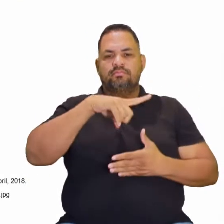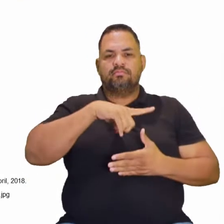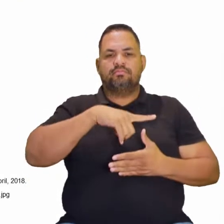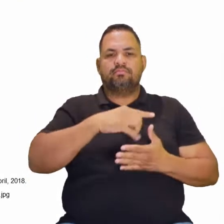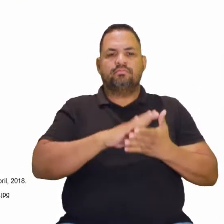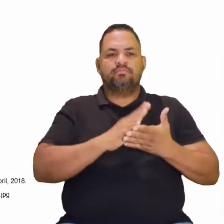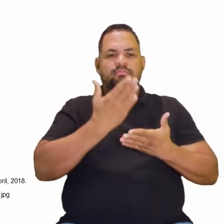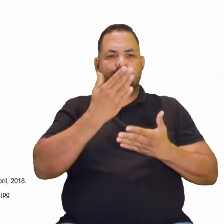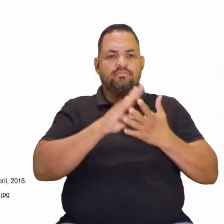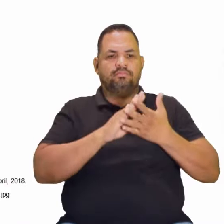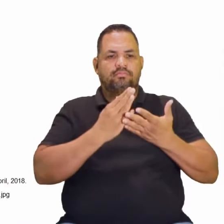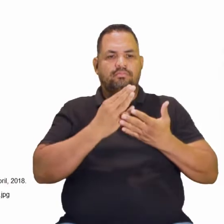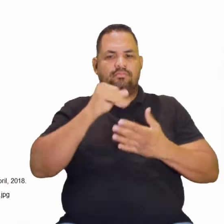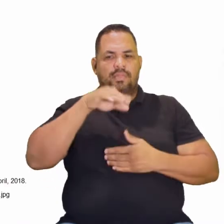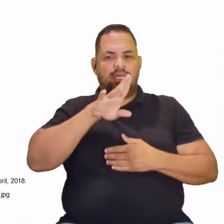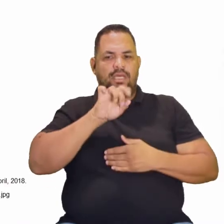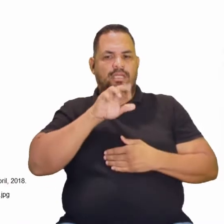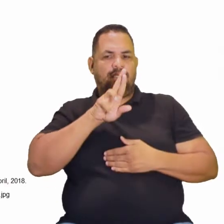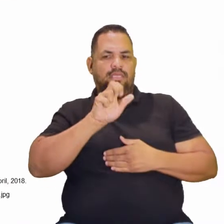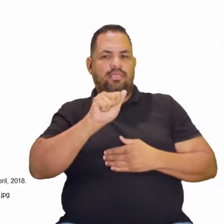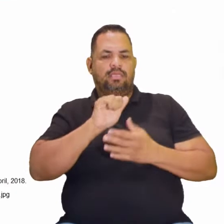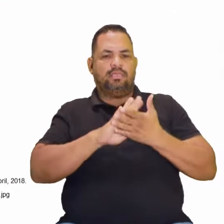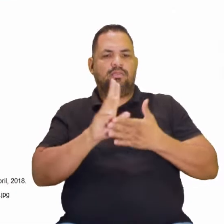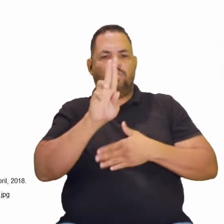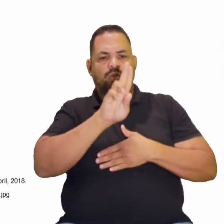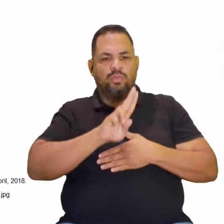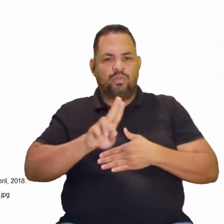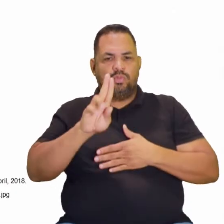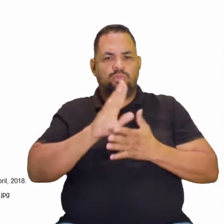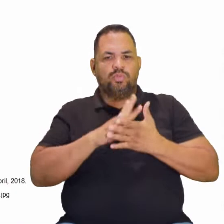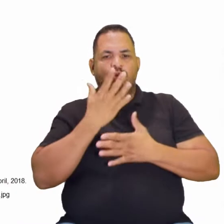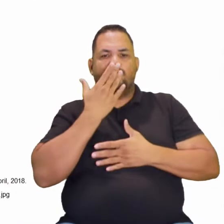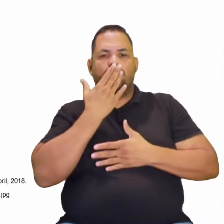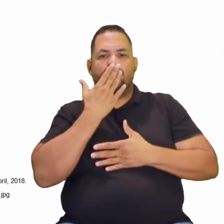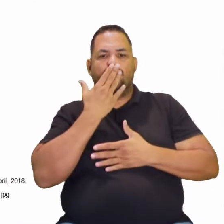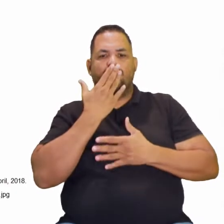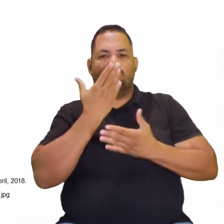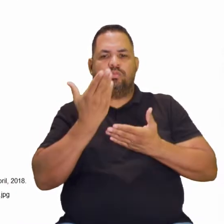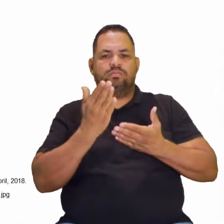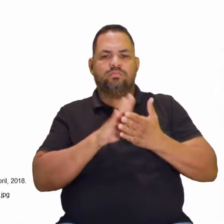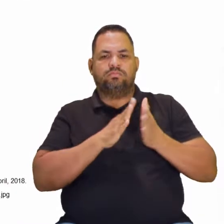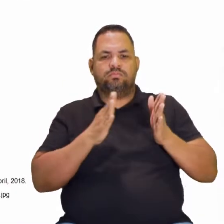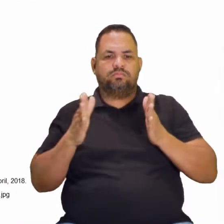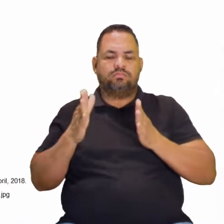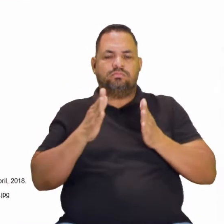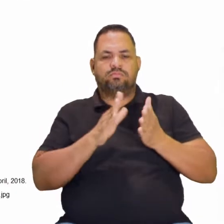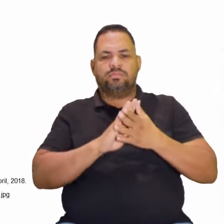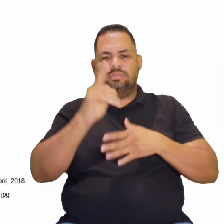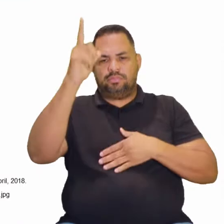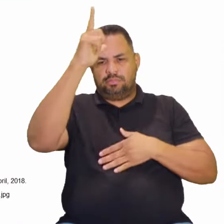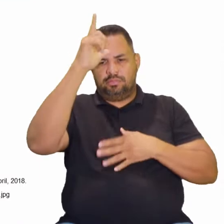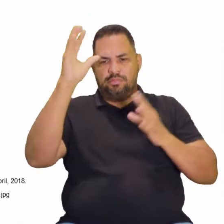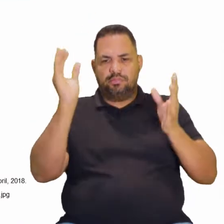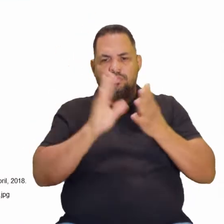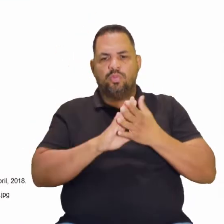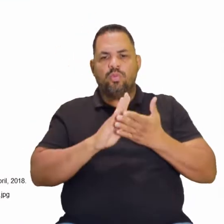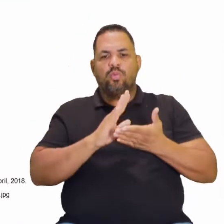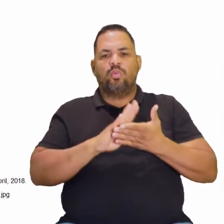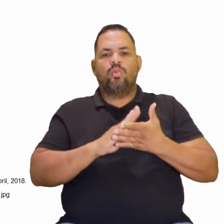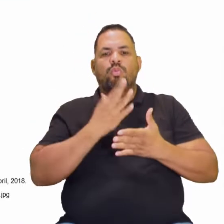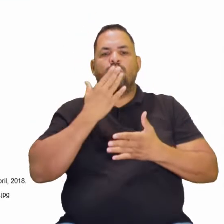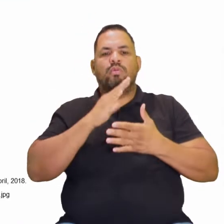esta Maria aí, né? E ele usa tonalidades sóbrias do período alemão com cores